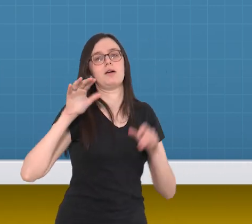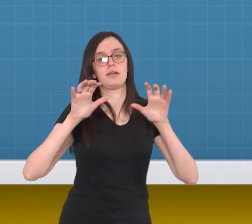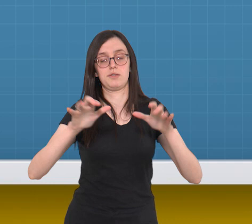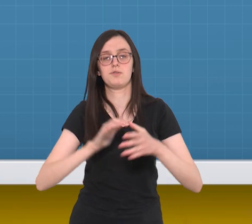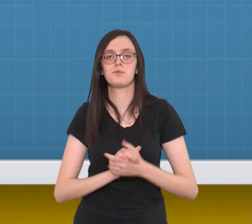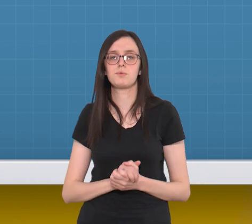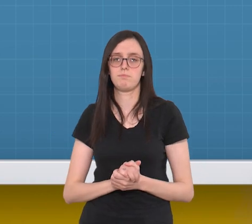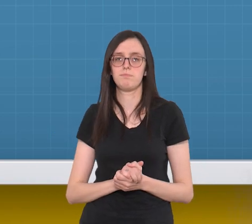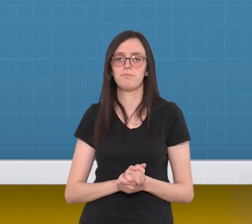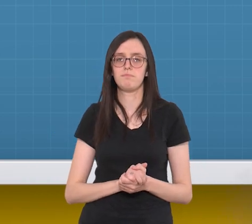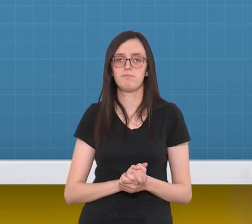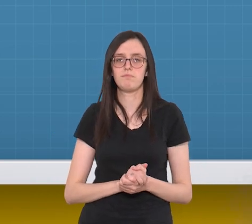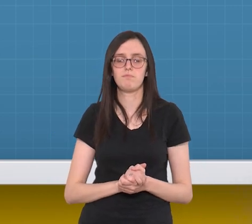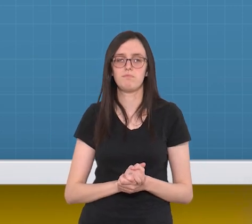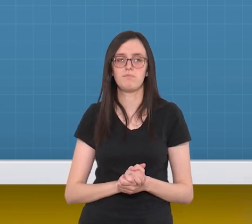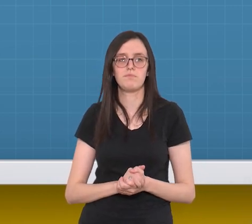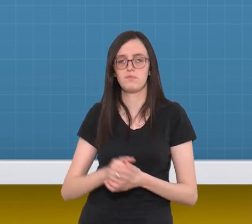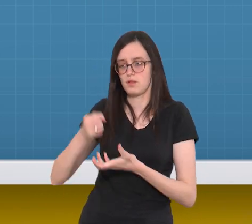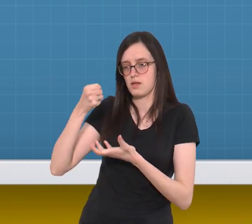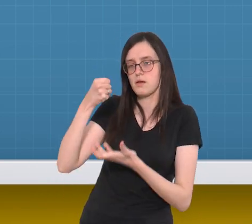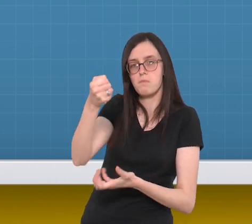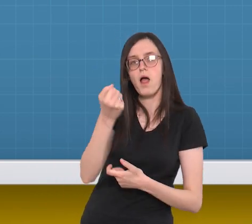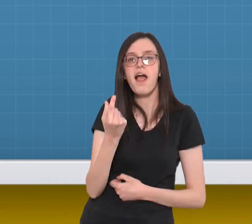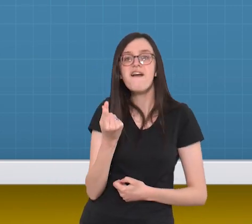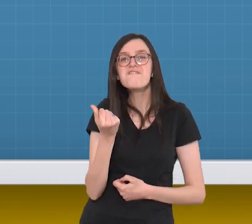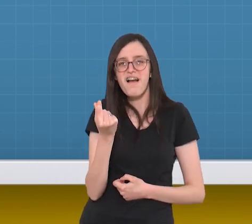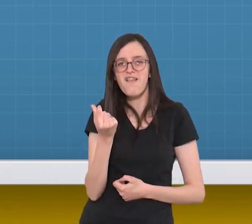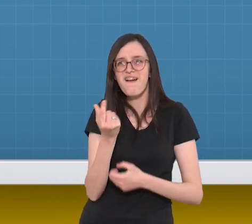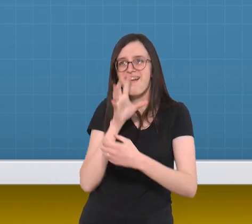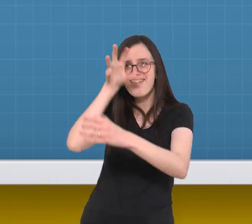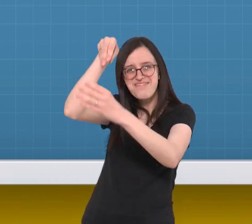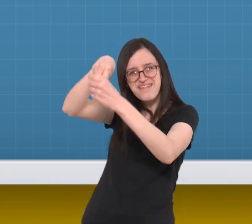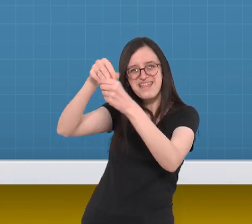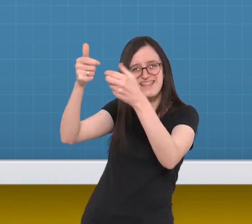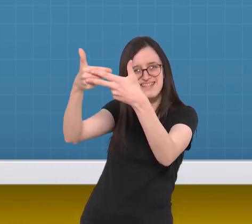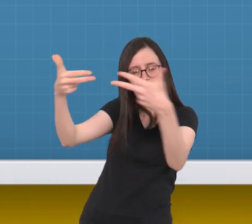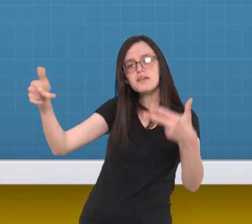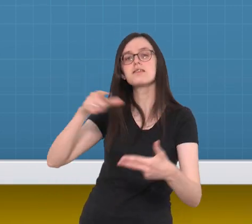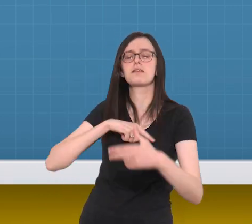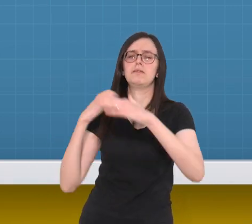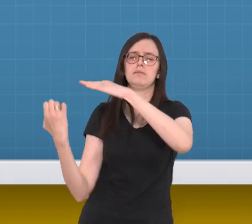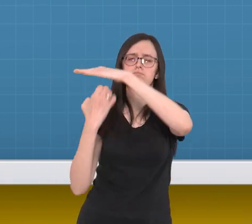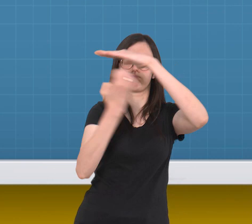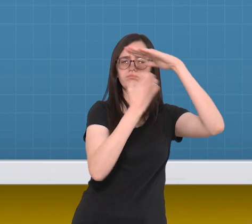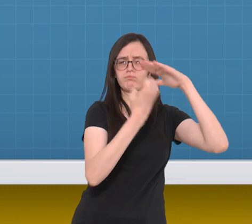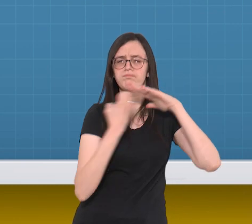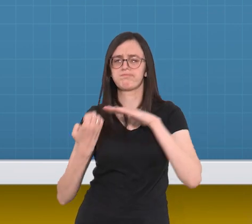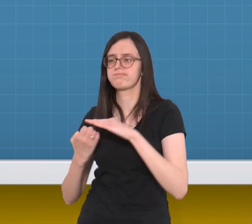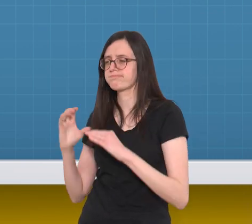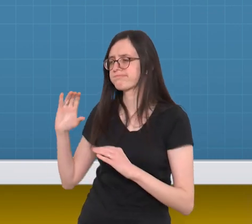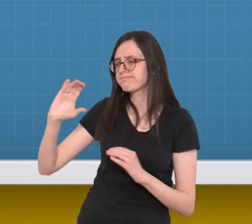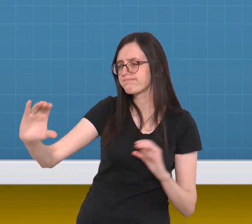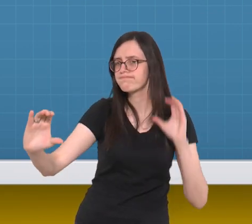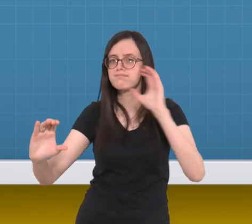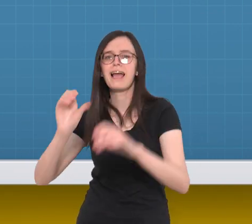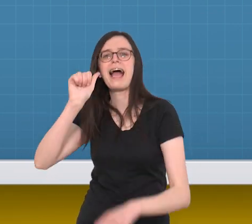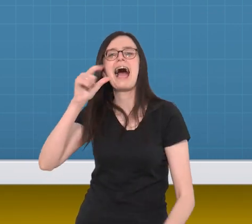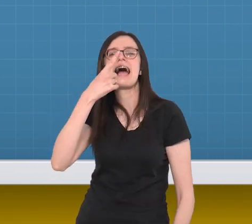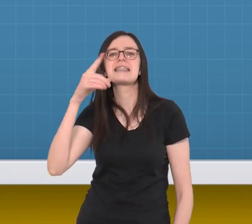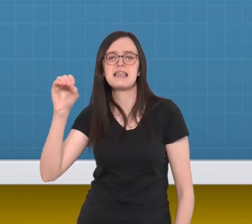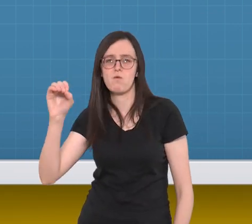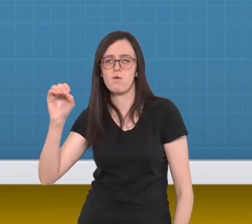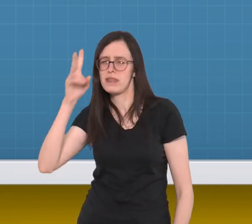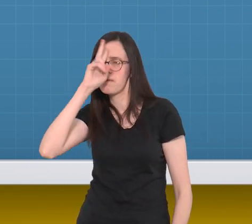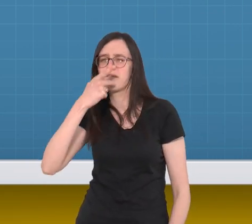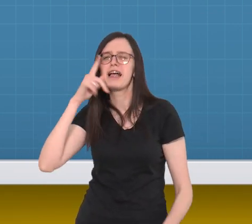né? A bolsa de valores, lá dentro, você tem inúmeras empresas que colocam os seus papéis para negociar. Lembra